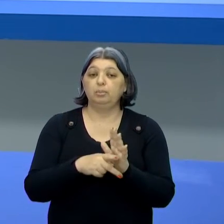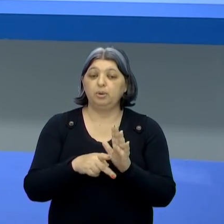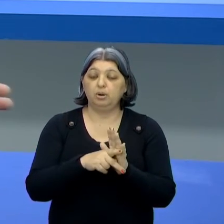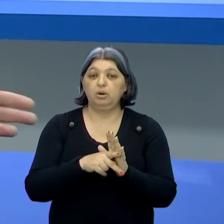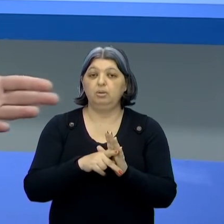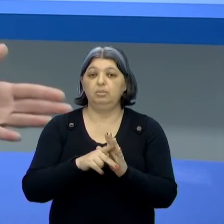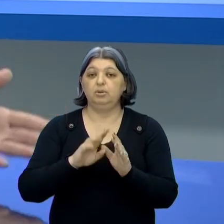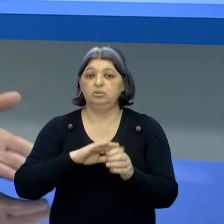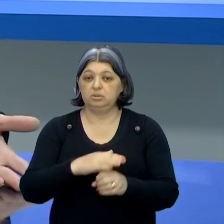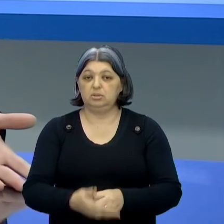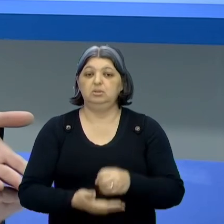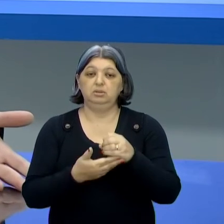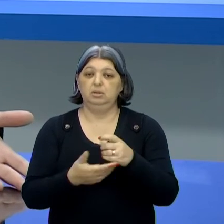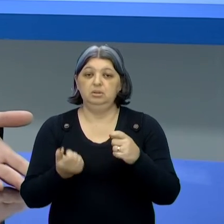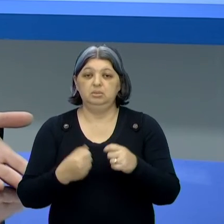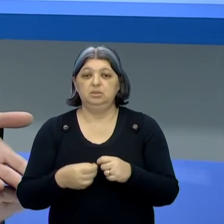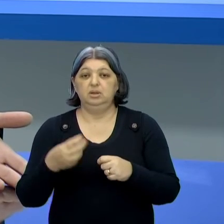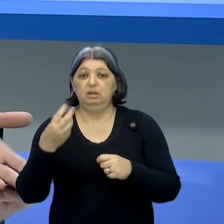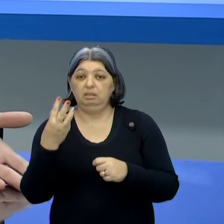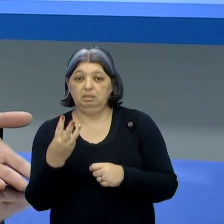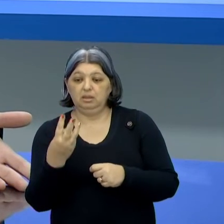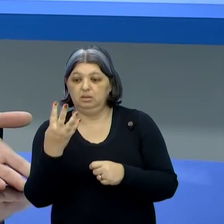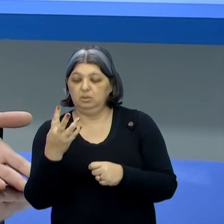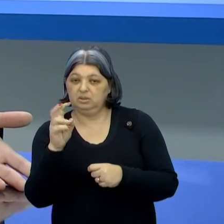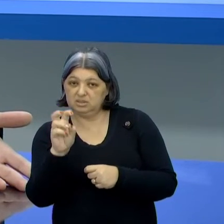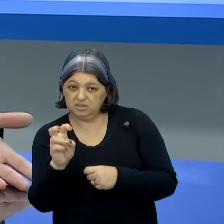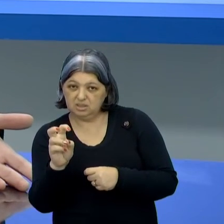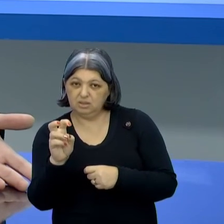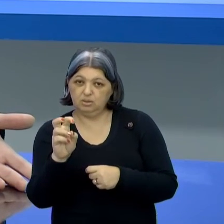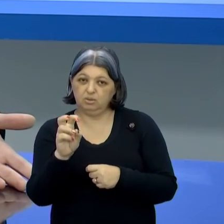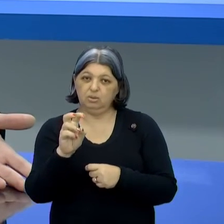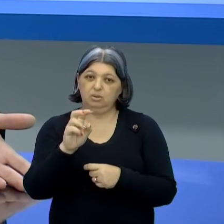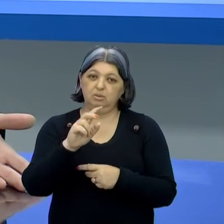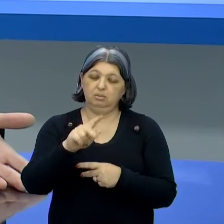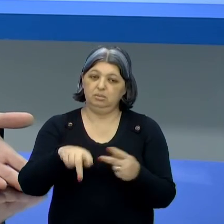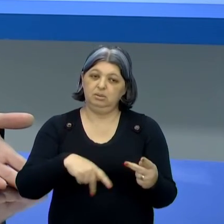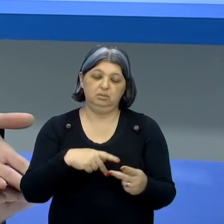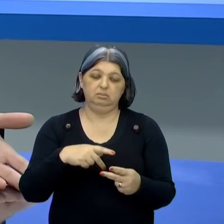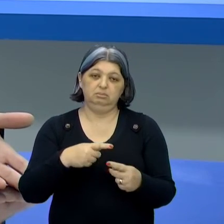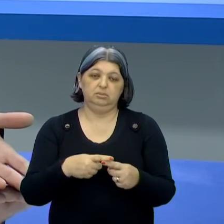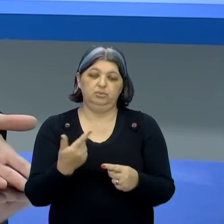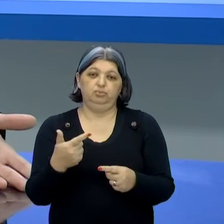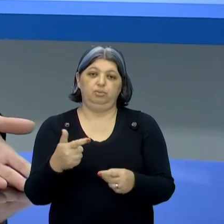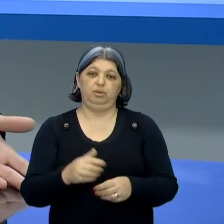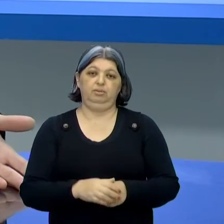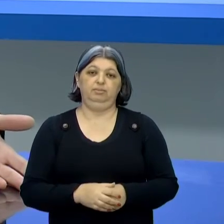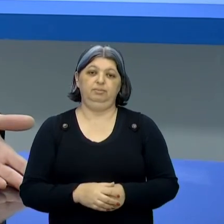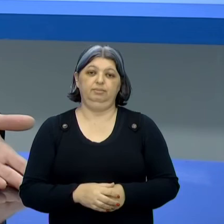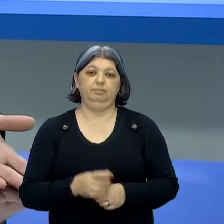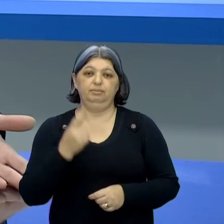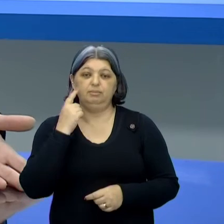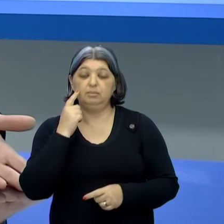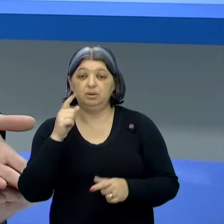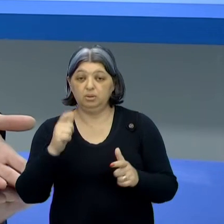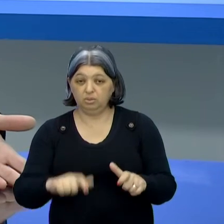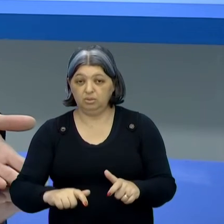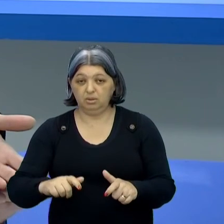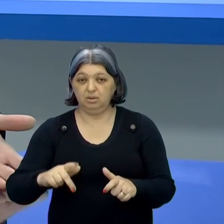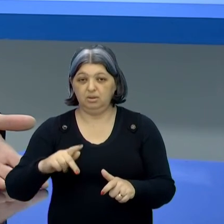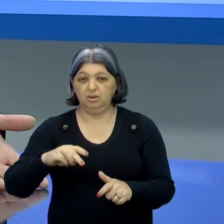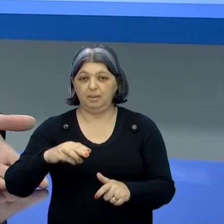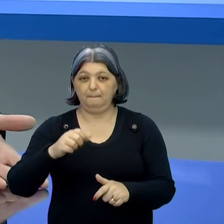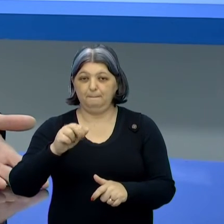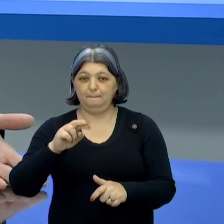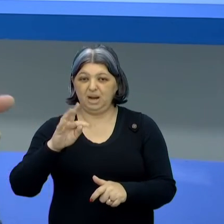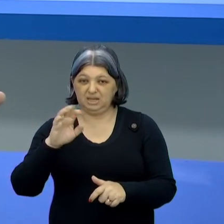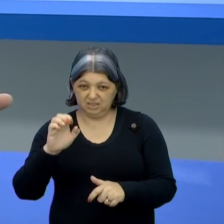precisar de 2, 3, 4, 5 planetas para isso, porque não existe, tá? Não adianta querer ir para Marte, Marte é uma